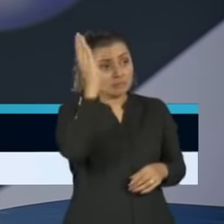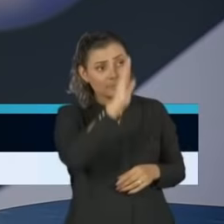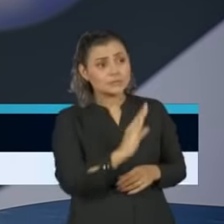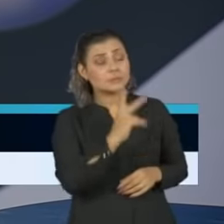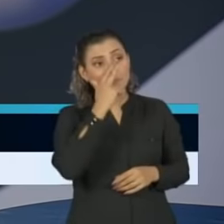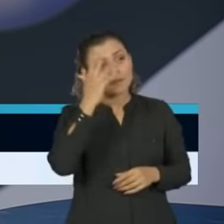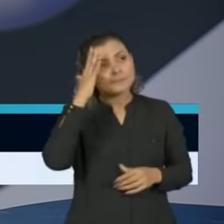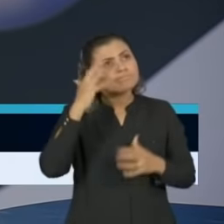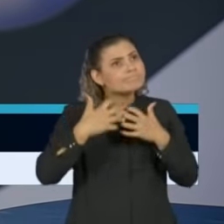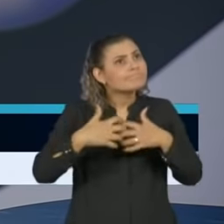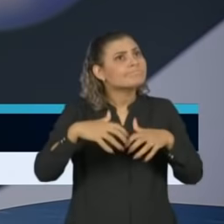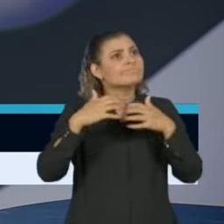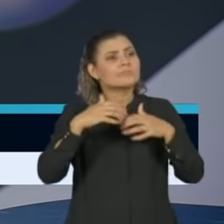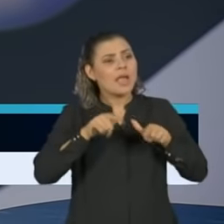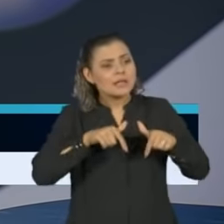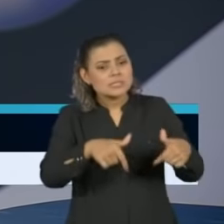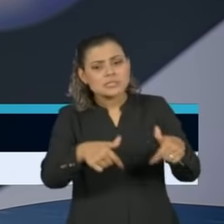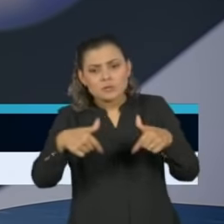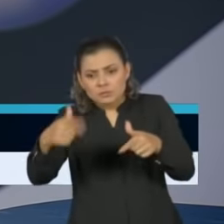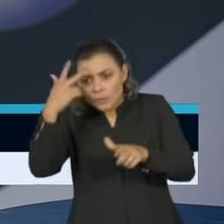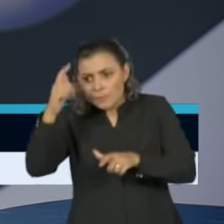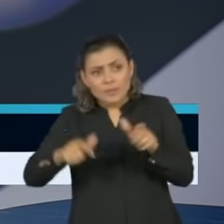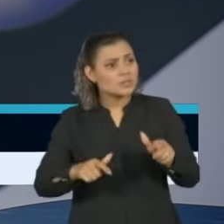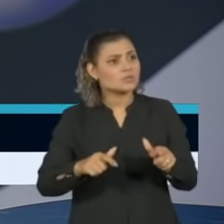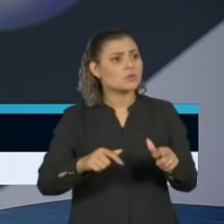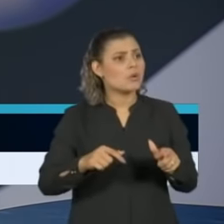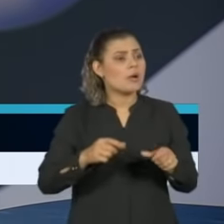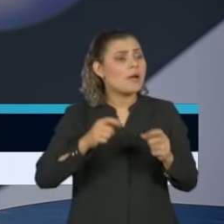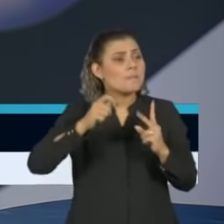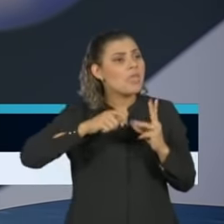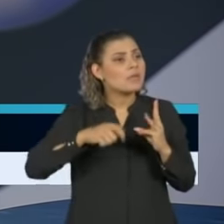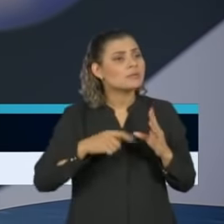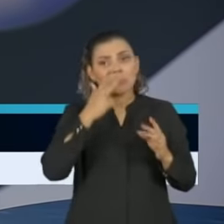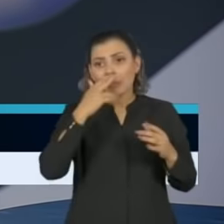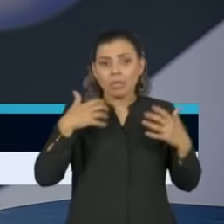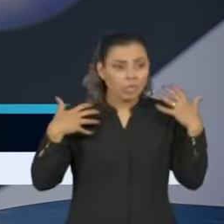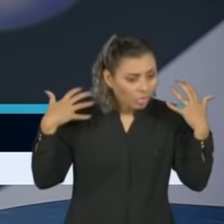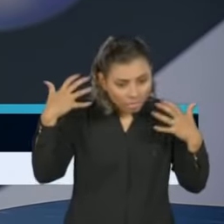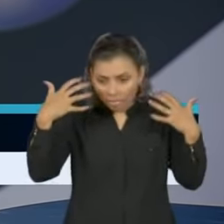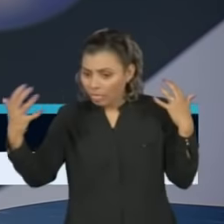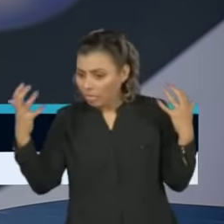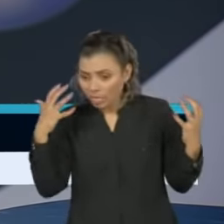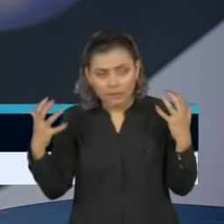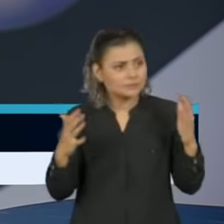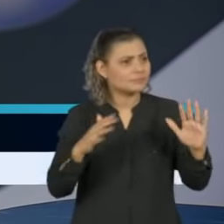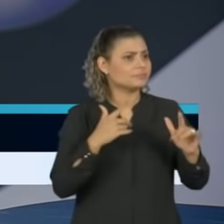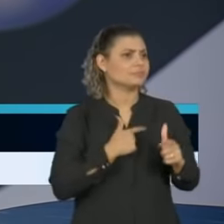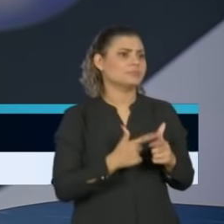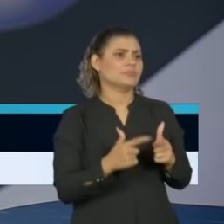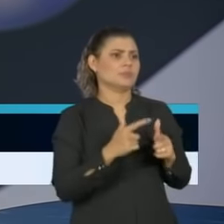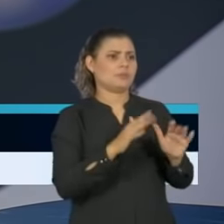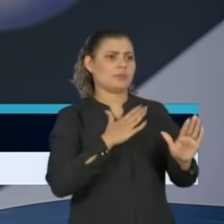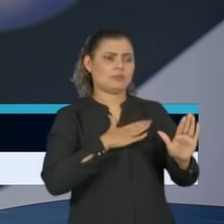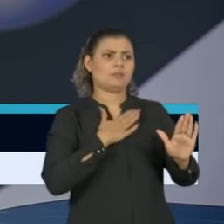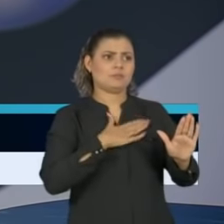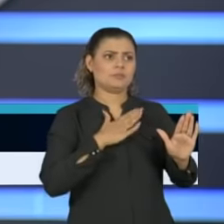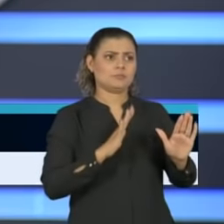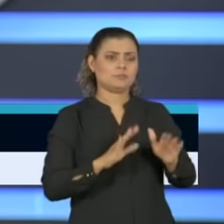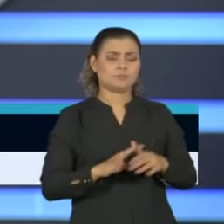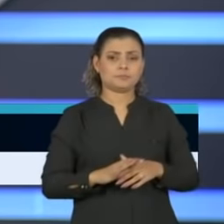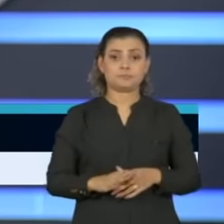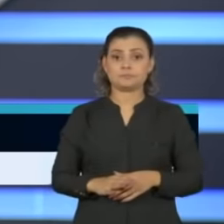muito pensamento, muita ação com as pessoas que não estão dormindo há meses e que estão lidando com esses problemas.